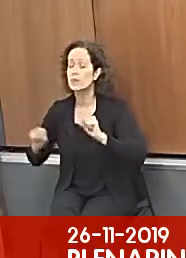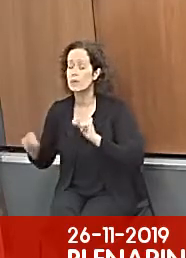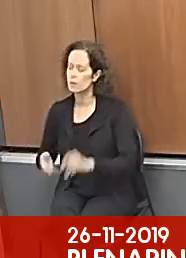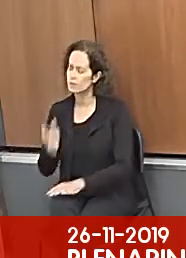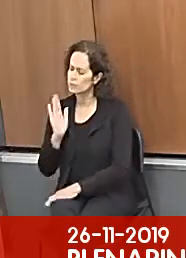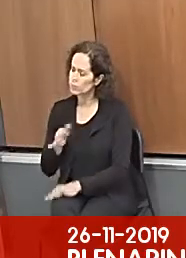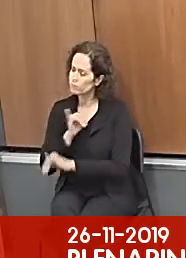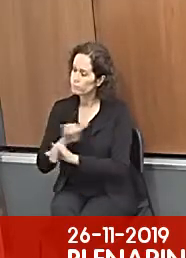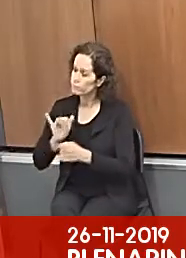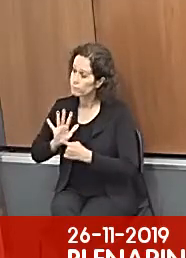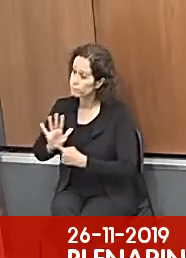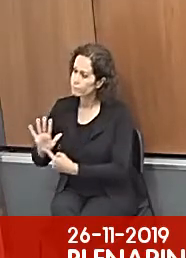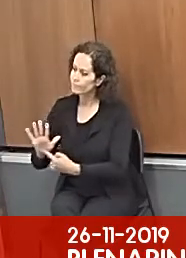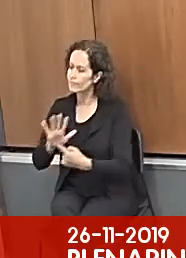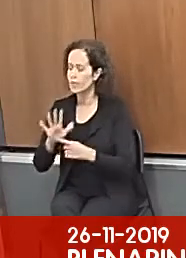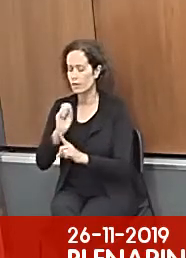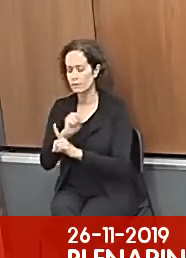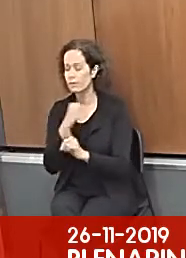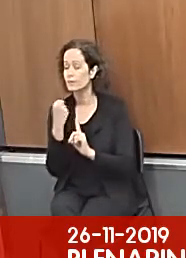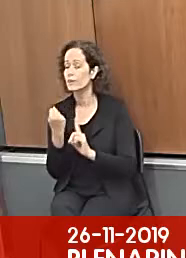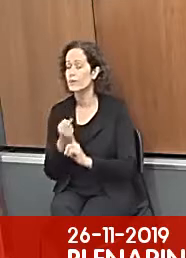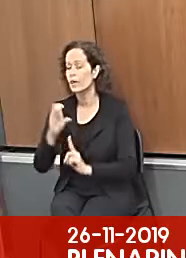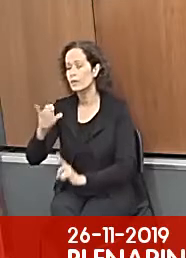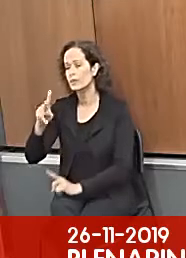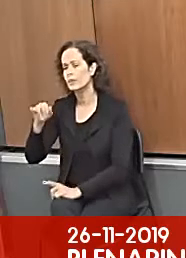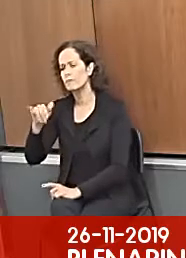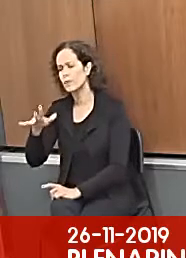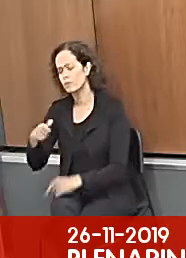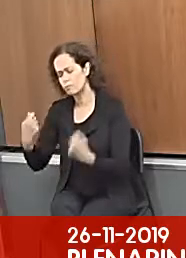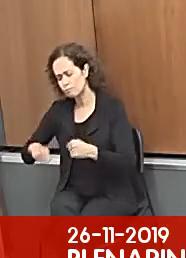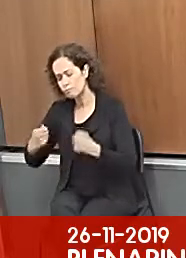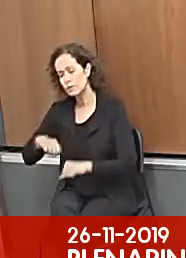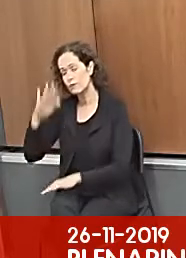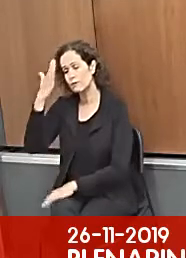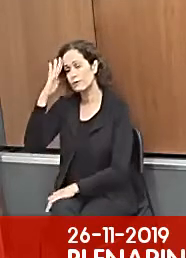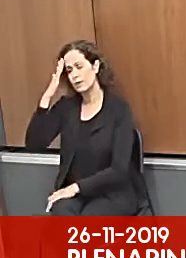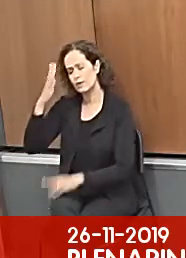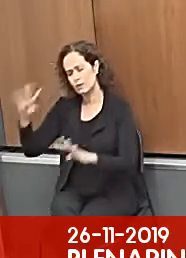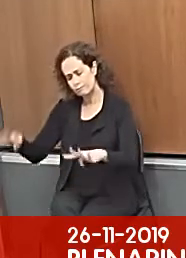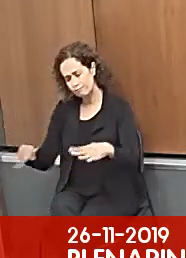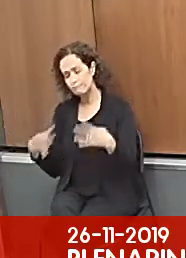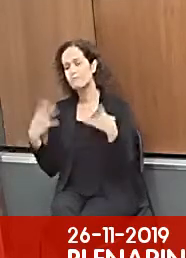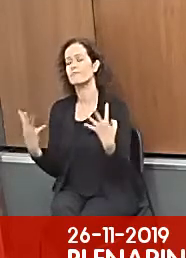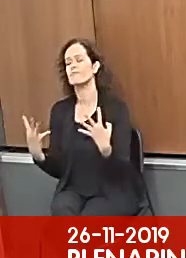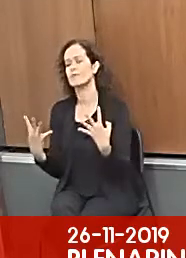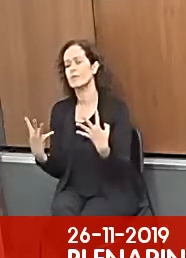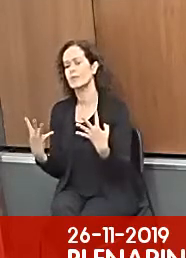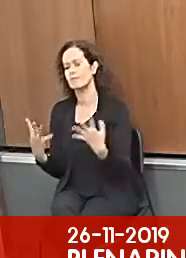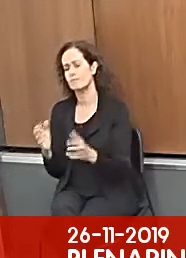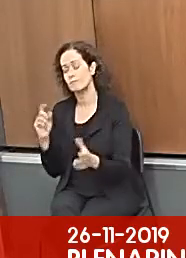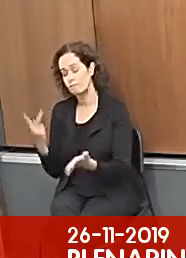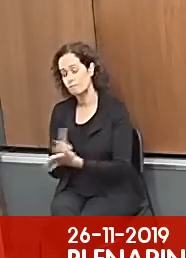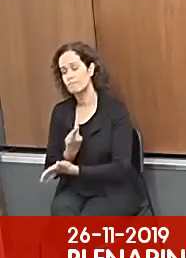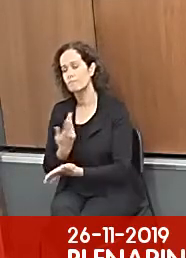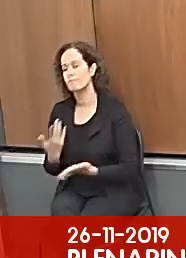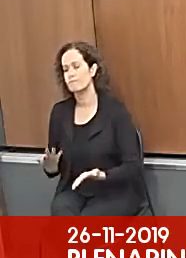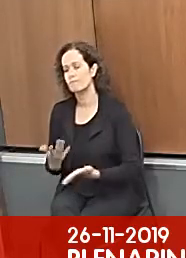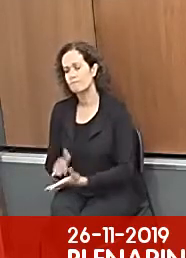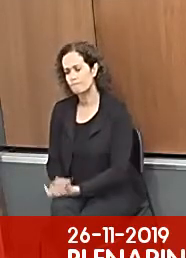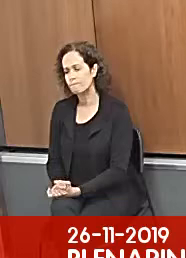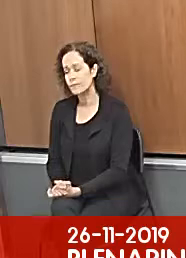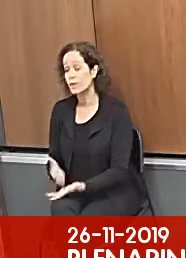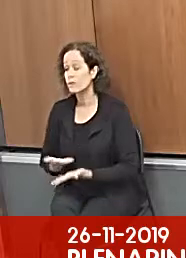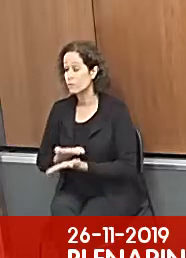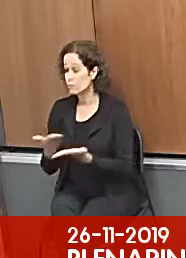disse, vamos mostrar. A sociedade civil tem que entender, tem que nos ver, tem que enxergar o que está acontecendo.